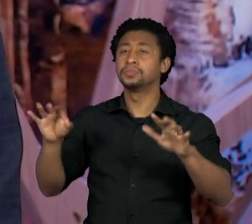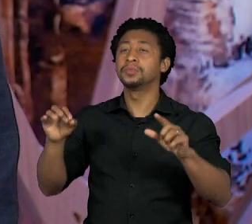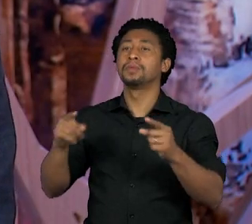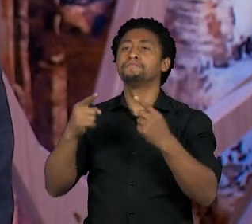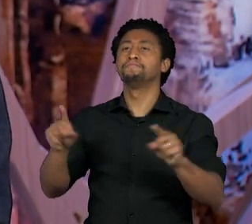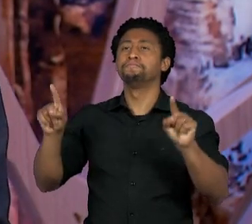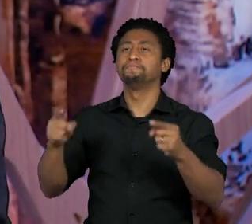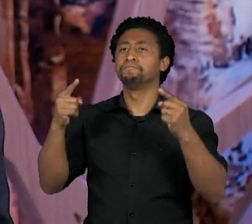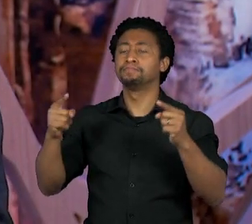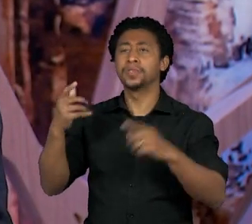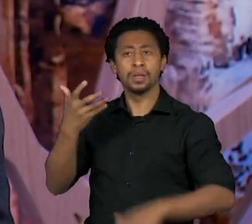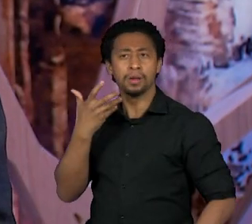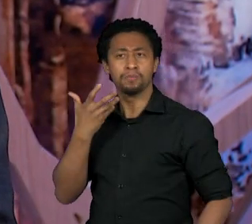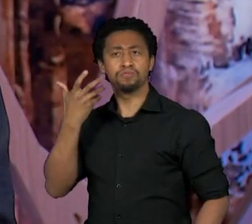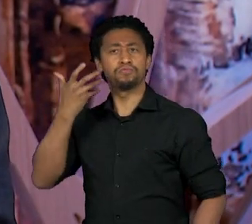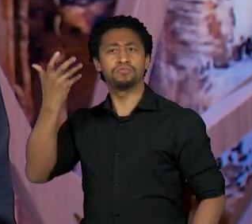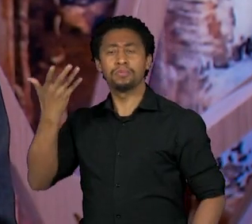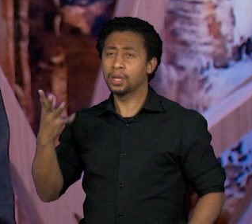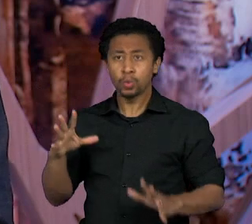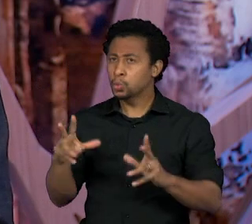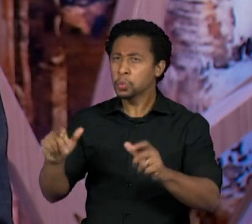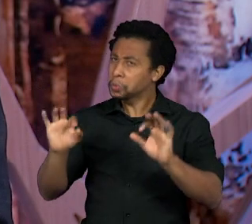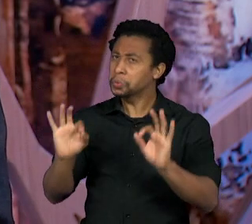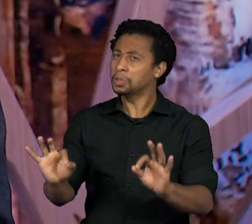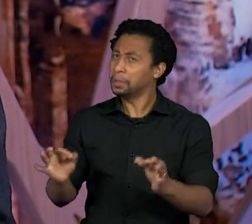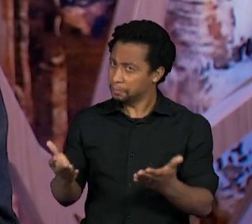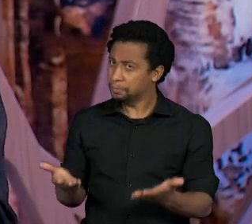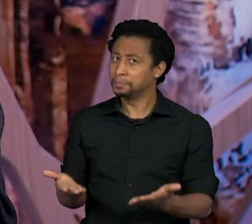erudita, música de concerto, são